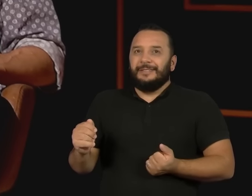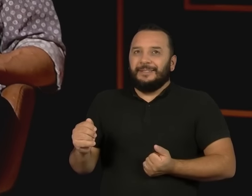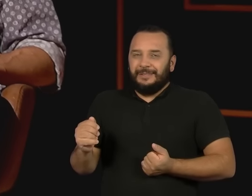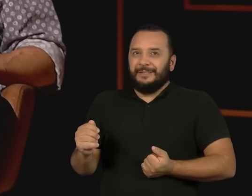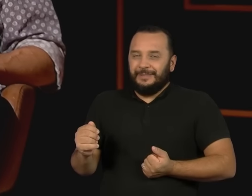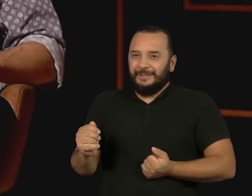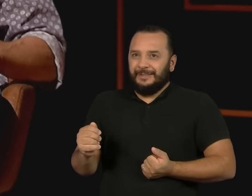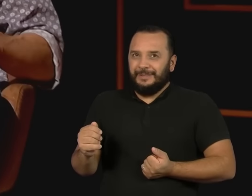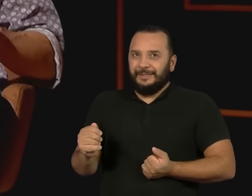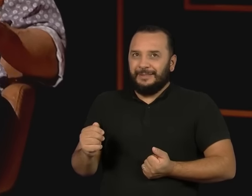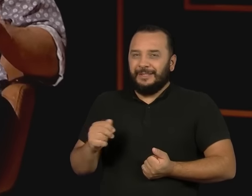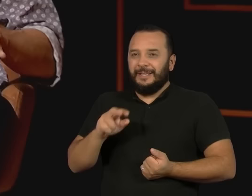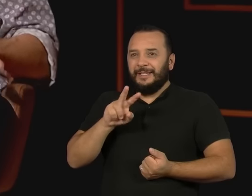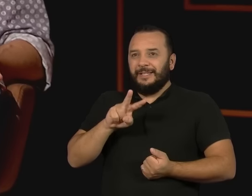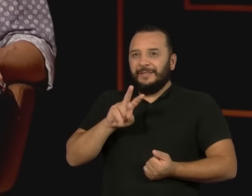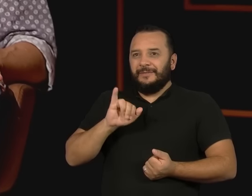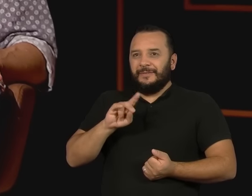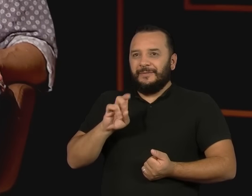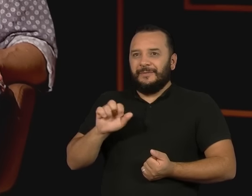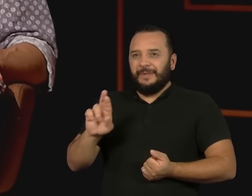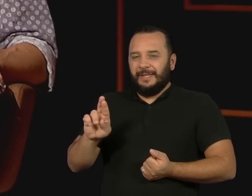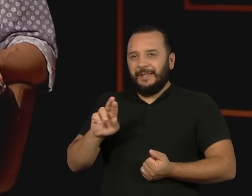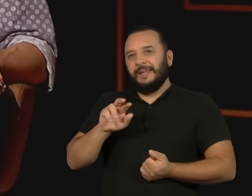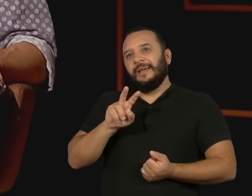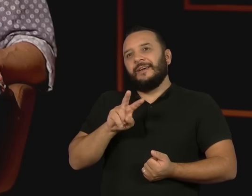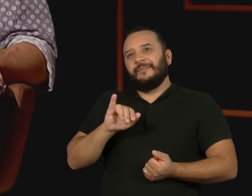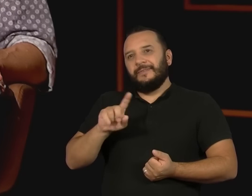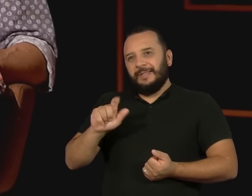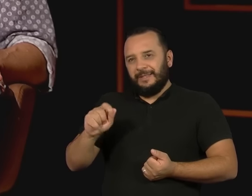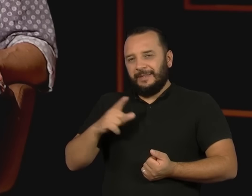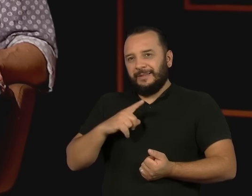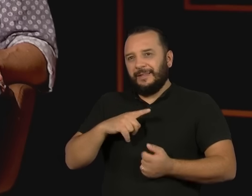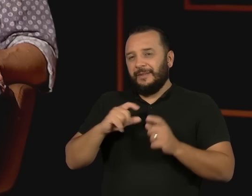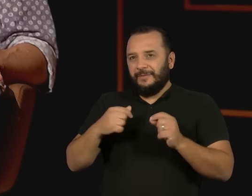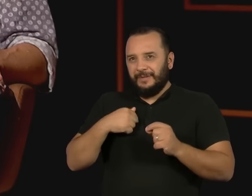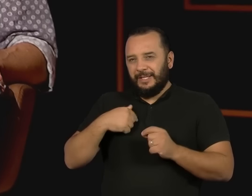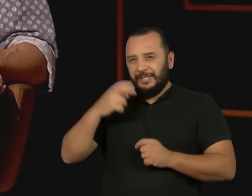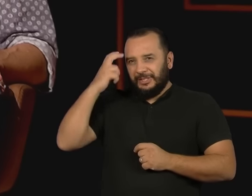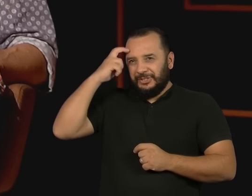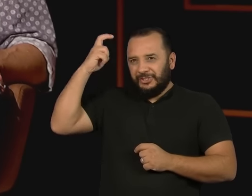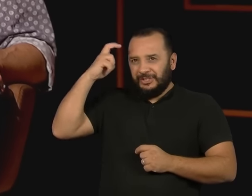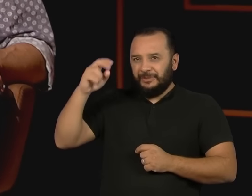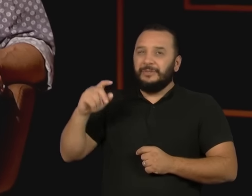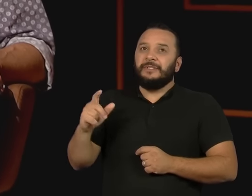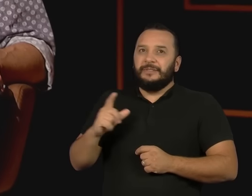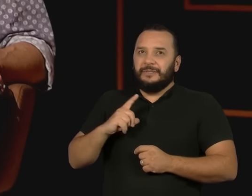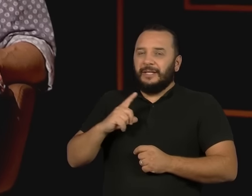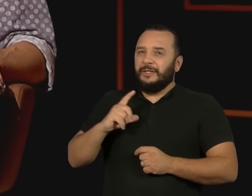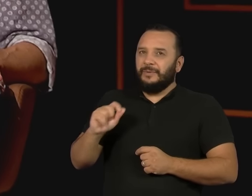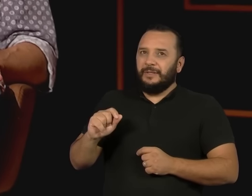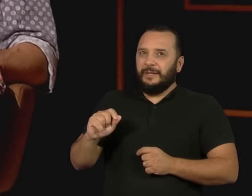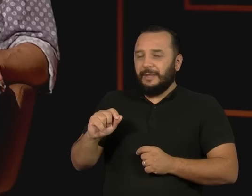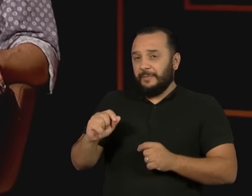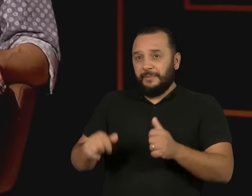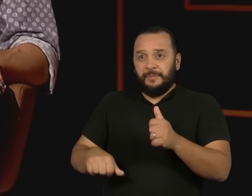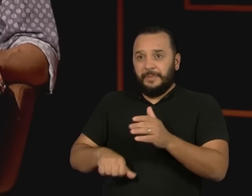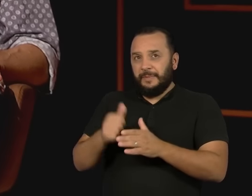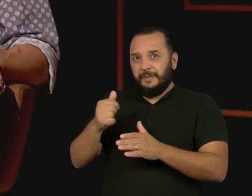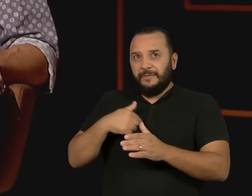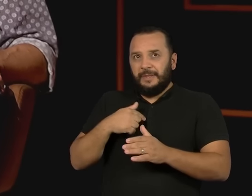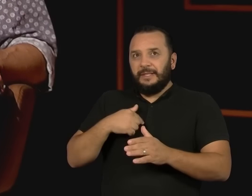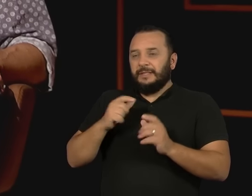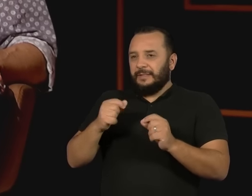foi em Viver a Vida, nessa novela dos Gêmeos, em que se viu pela primeira vez o motion control, o